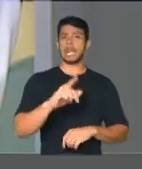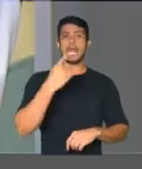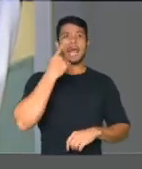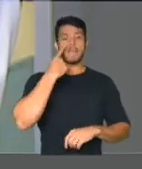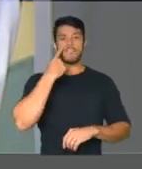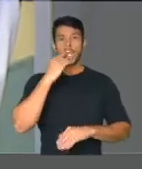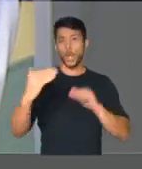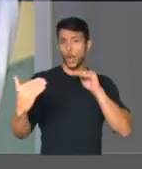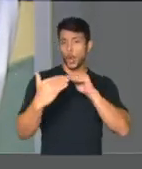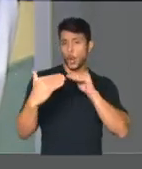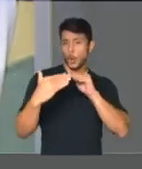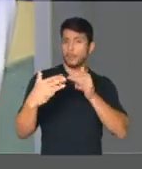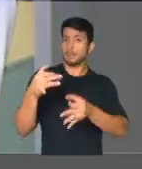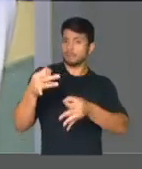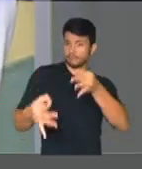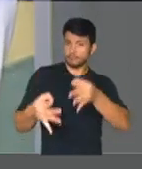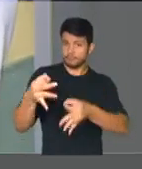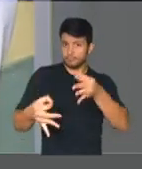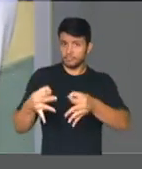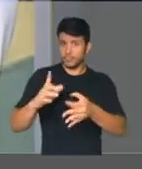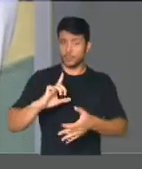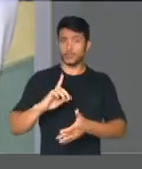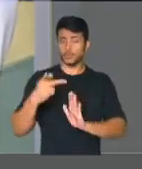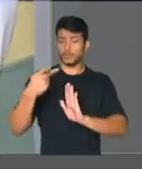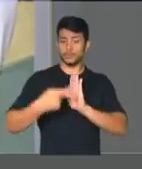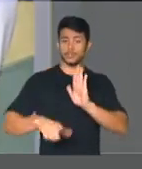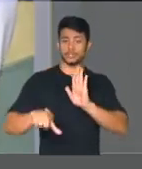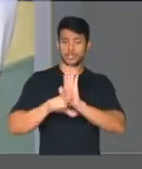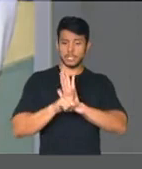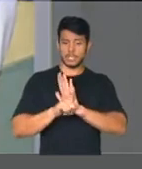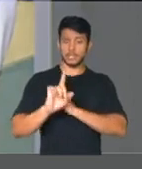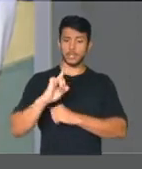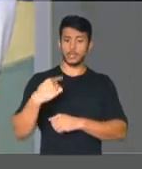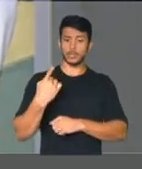juridicidade dos projetos de lei,